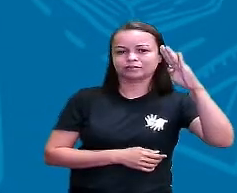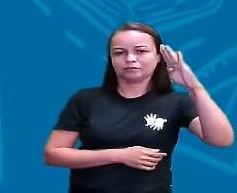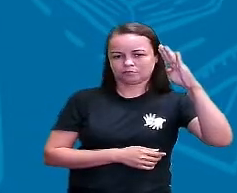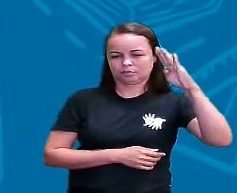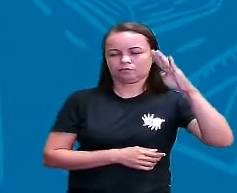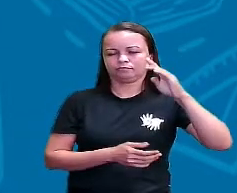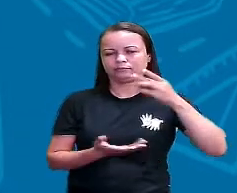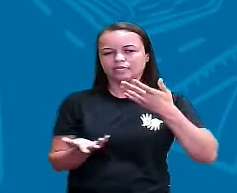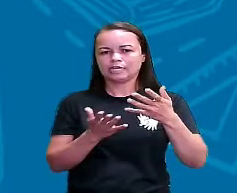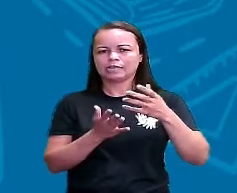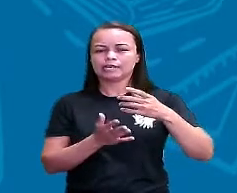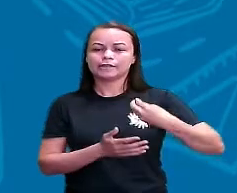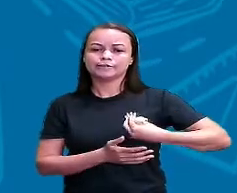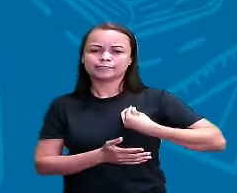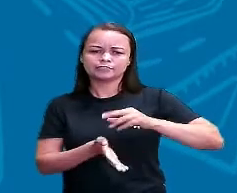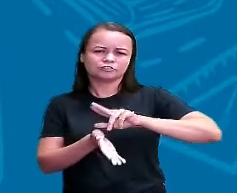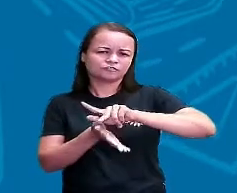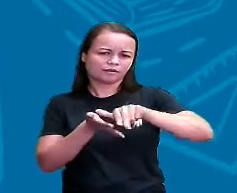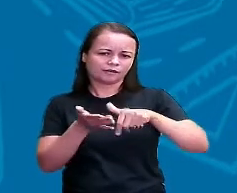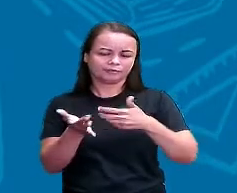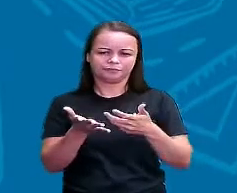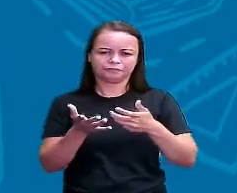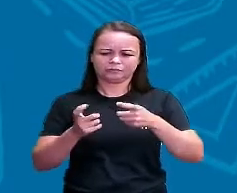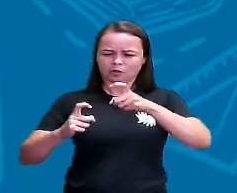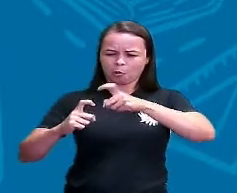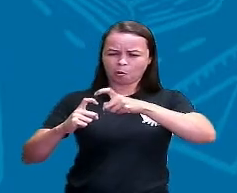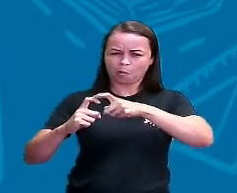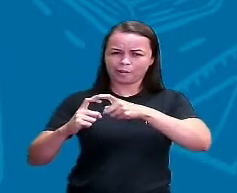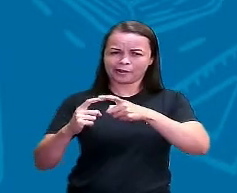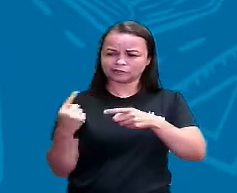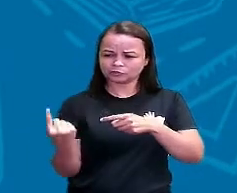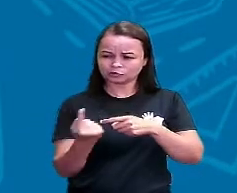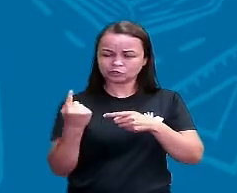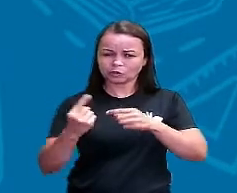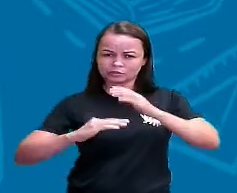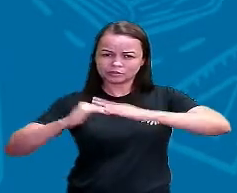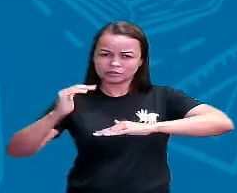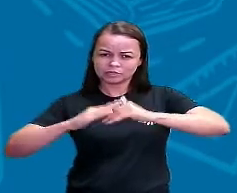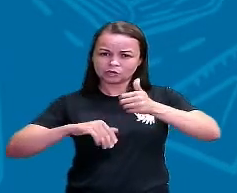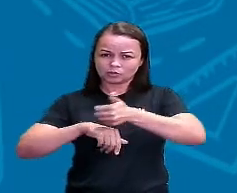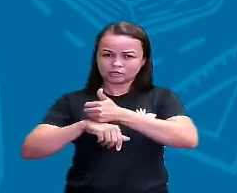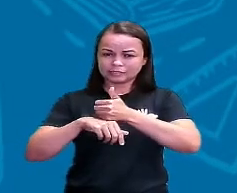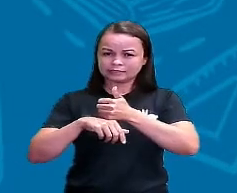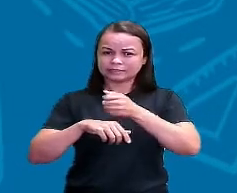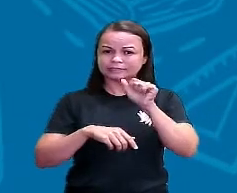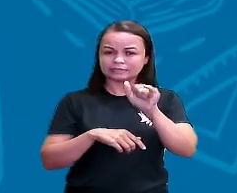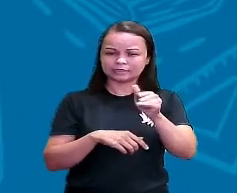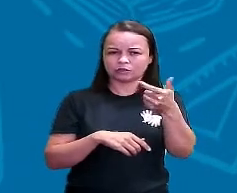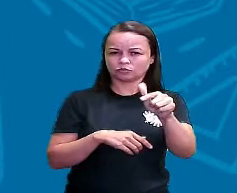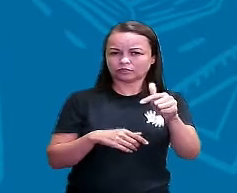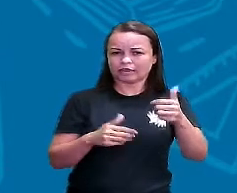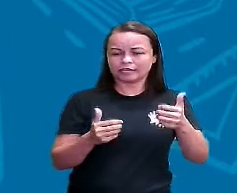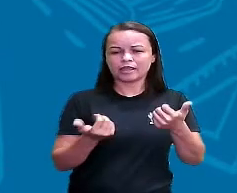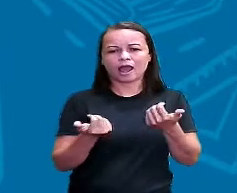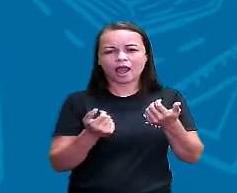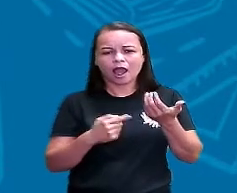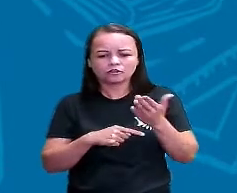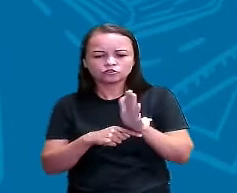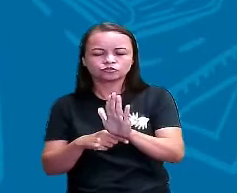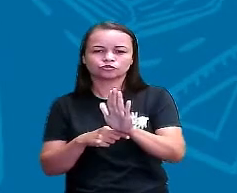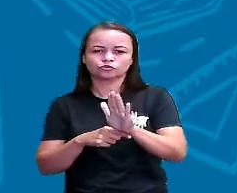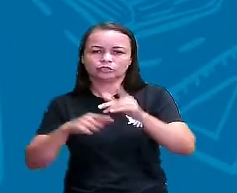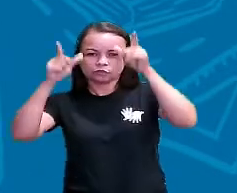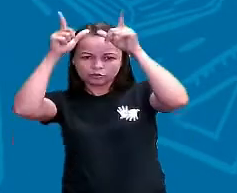existem várias outras. O médico conseguiria exercer a profissão dele Sem a ajuda do enfermeiro? Não. Sem a ajuda